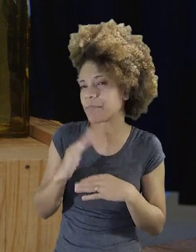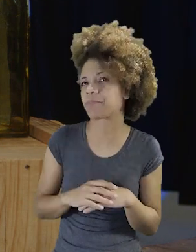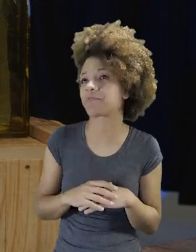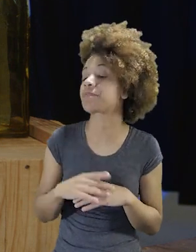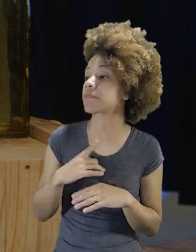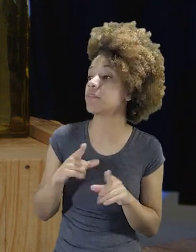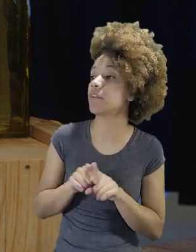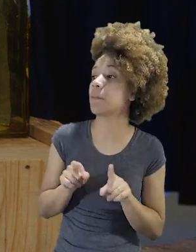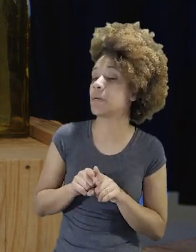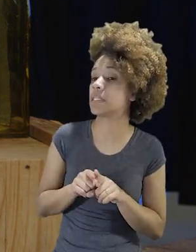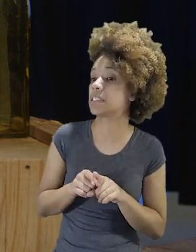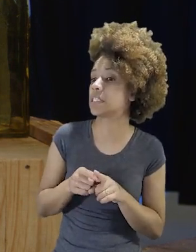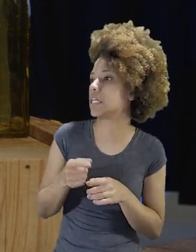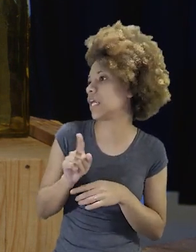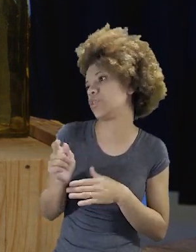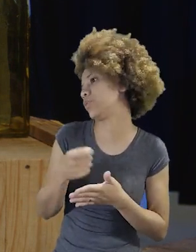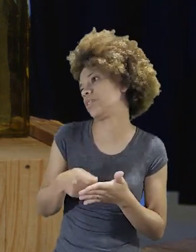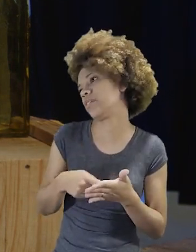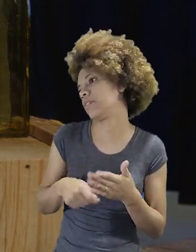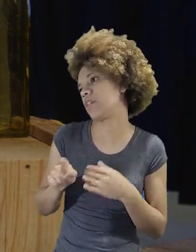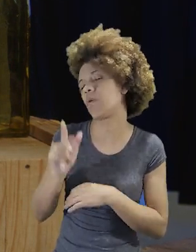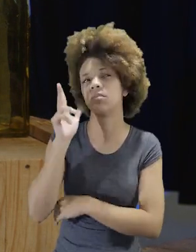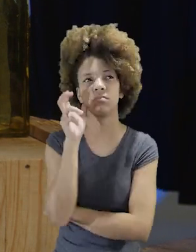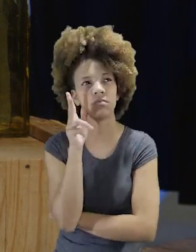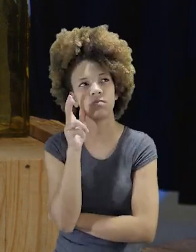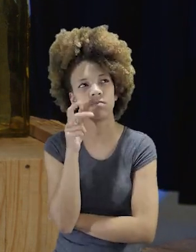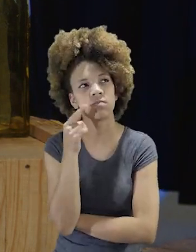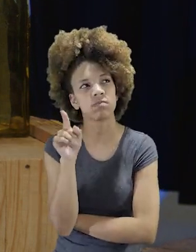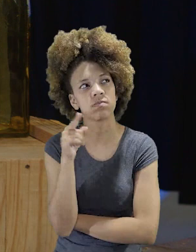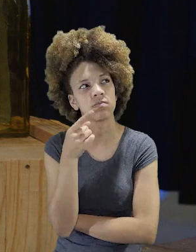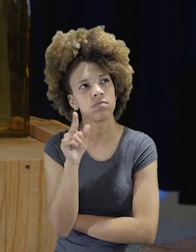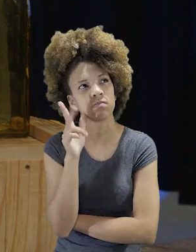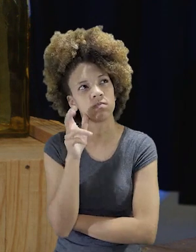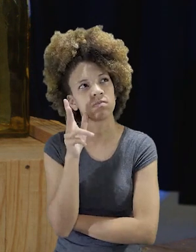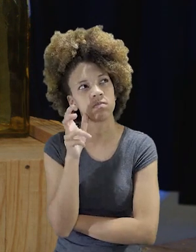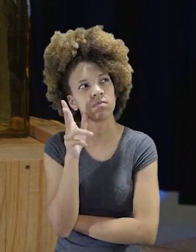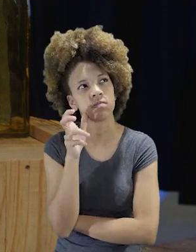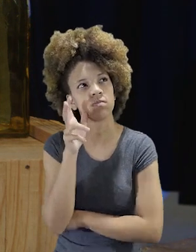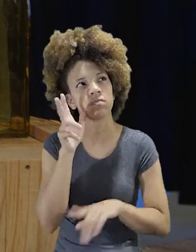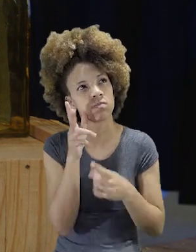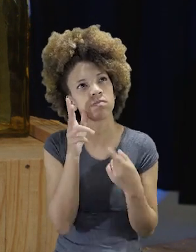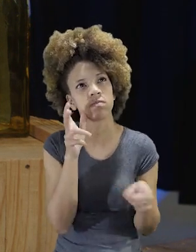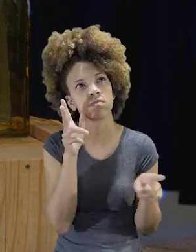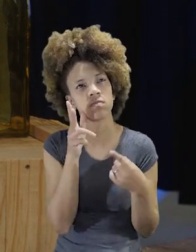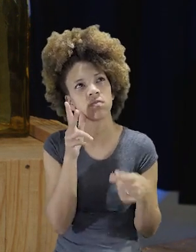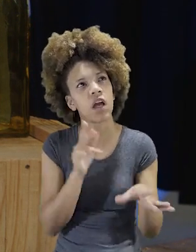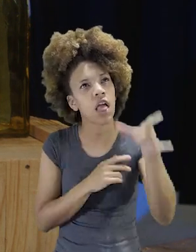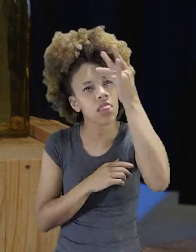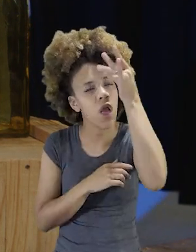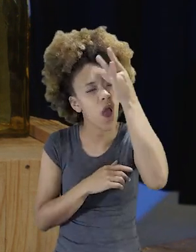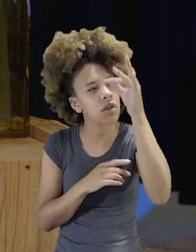maluco assim que é e ele tem a coisa ele não escreve né ele fica ouvindo a música fica ouvindo ficou ouvindo